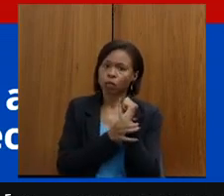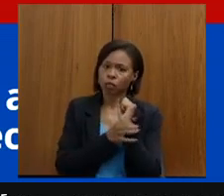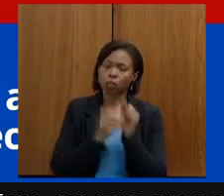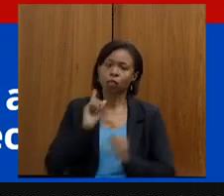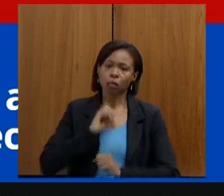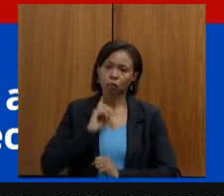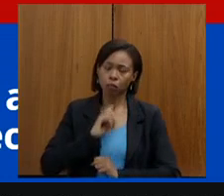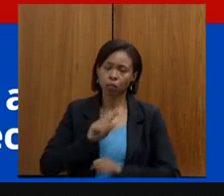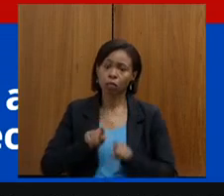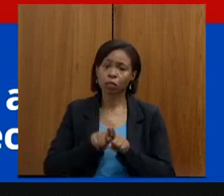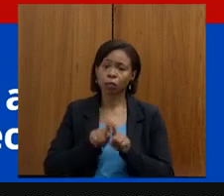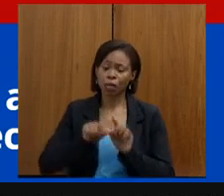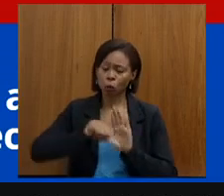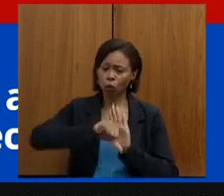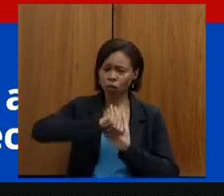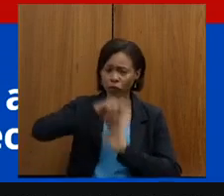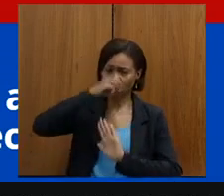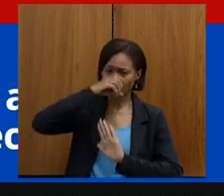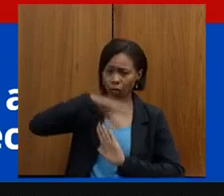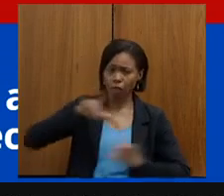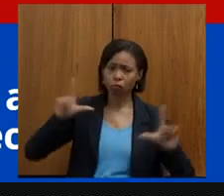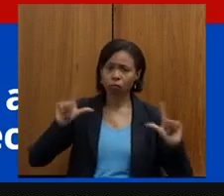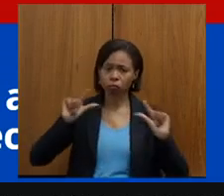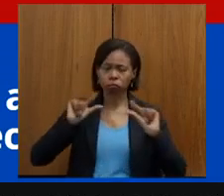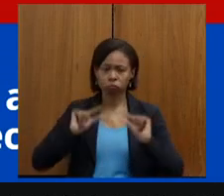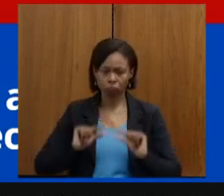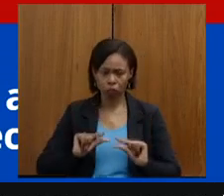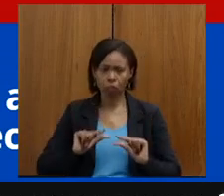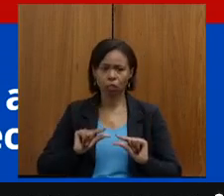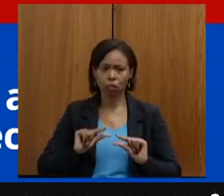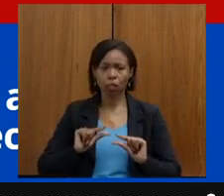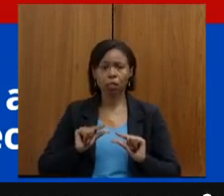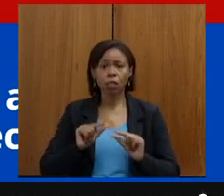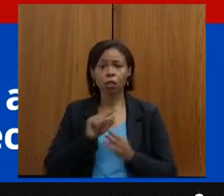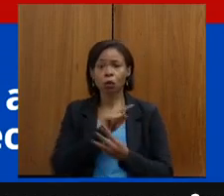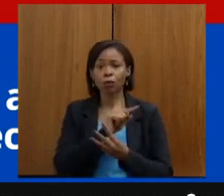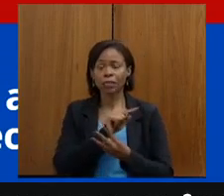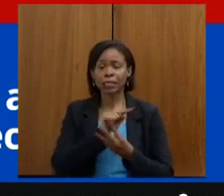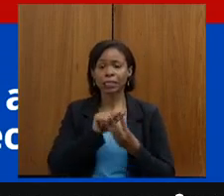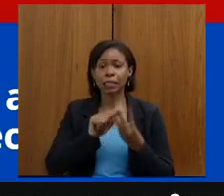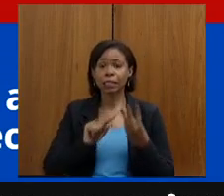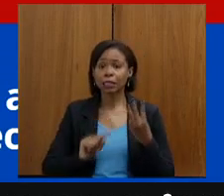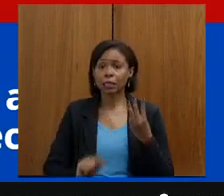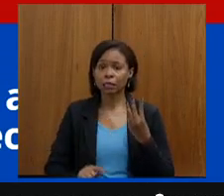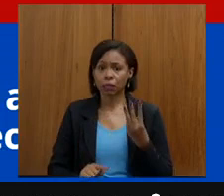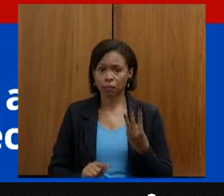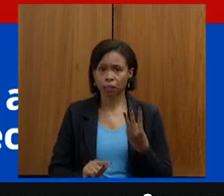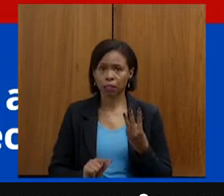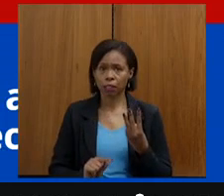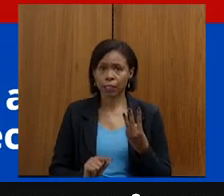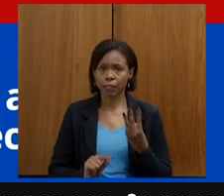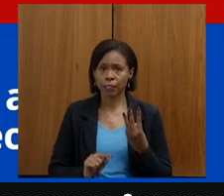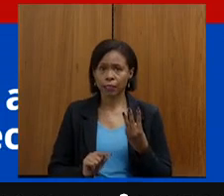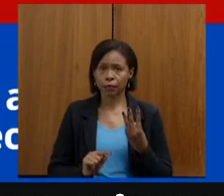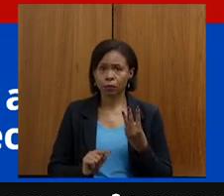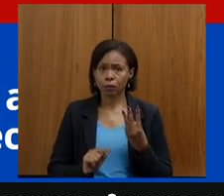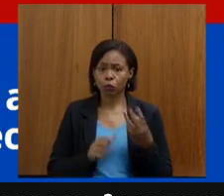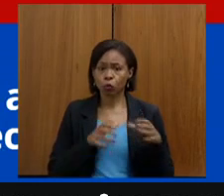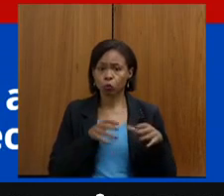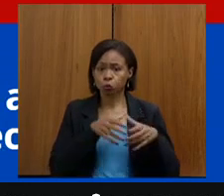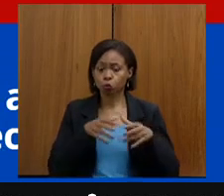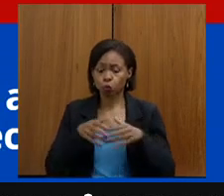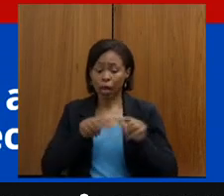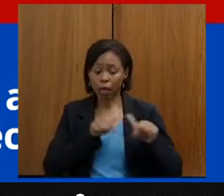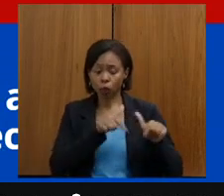contribui para a redução do crime violento do Estado de Minas Gerais e a gente desenvolveu três podemos dizer assim três